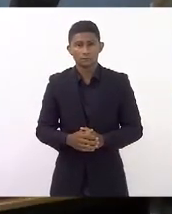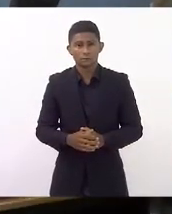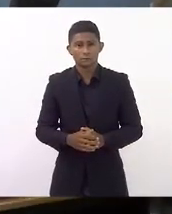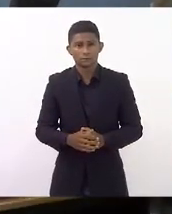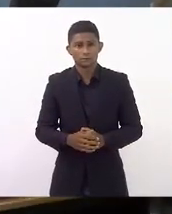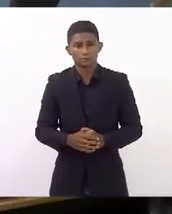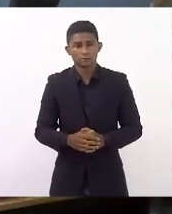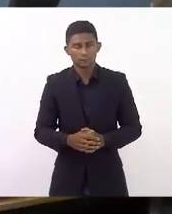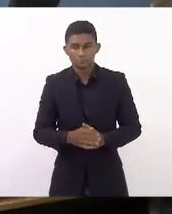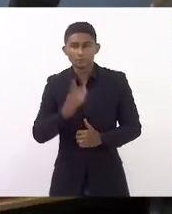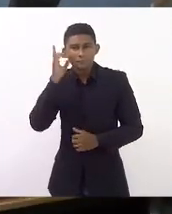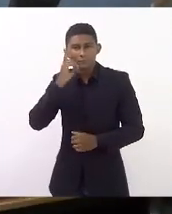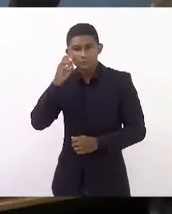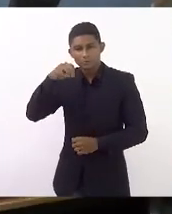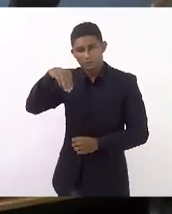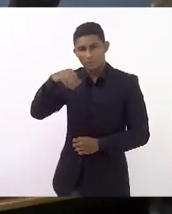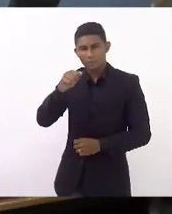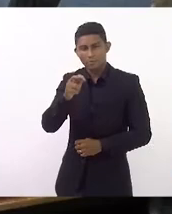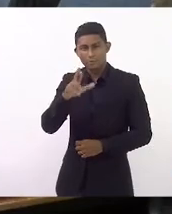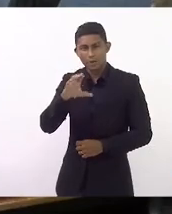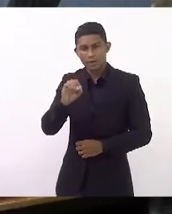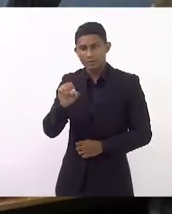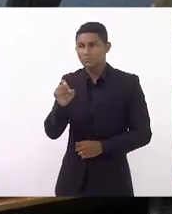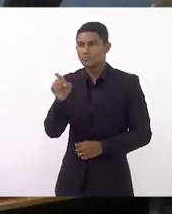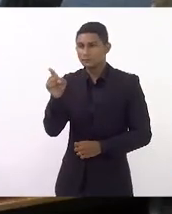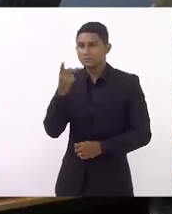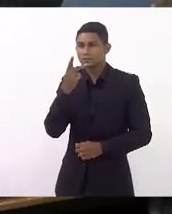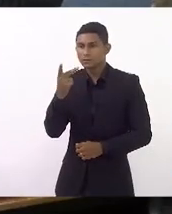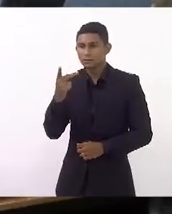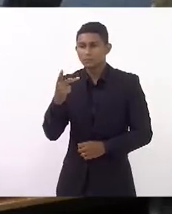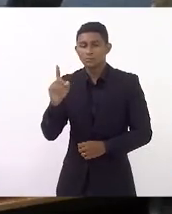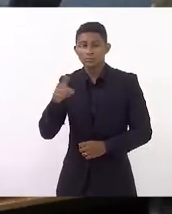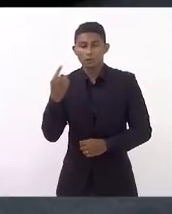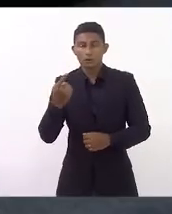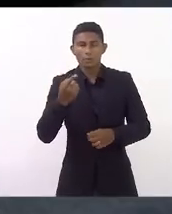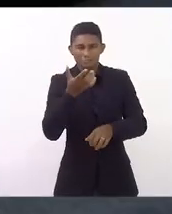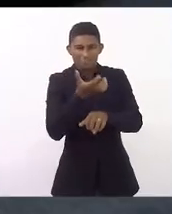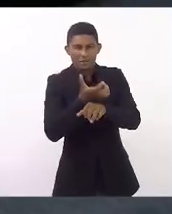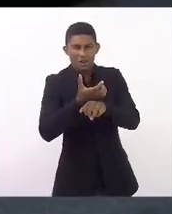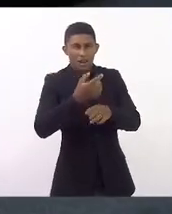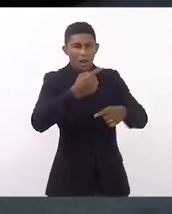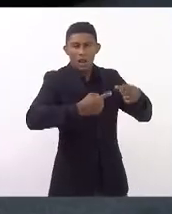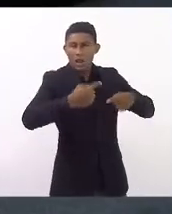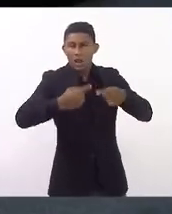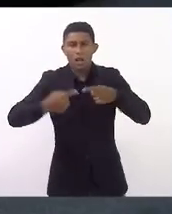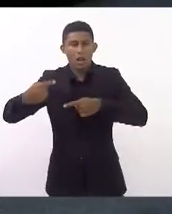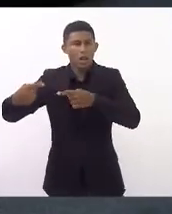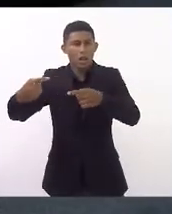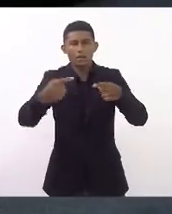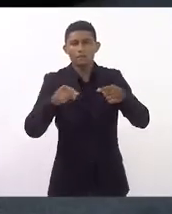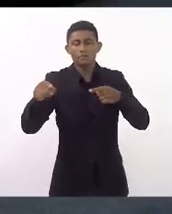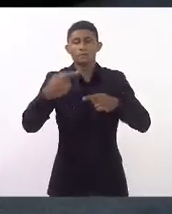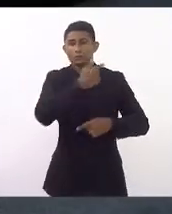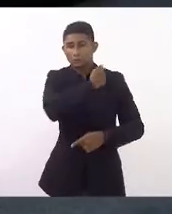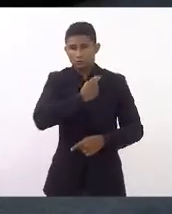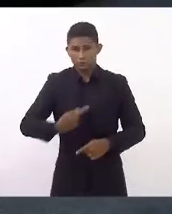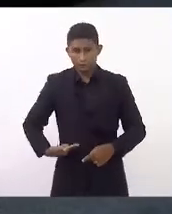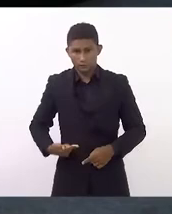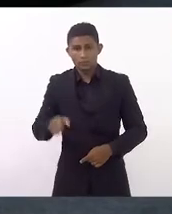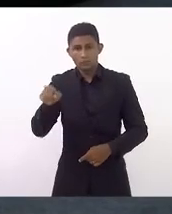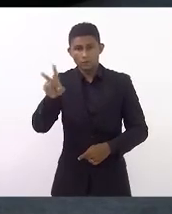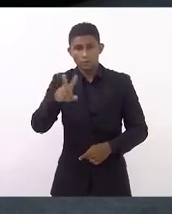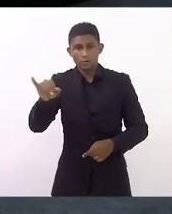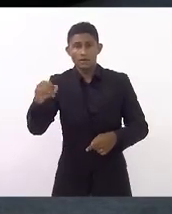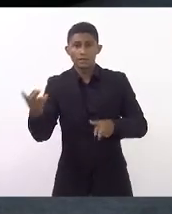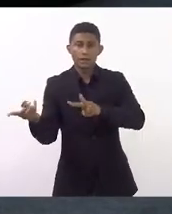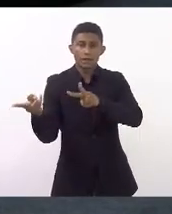como o deputado Márcio Pacheco, ao longo de todo o debate sobre a matéria, deixou muito claro que a posição do governo seria de encaminhar